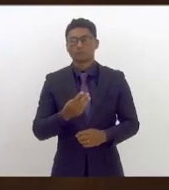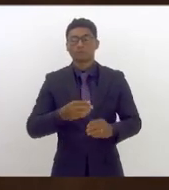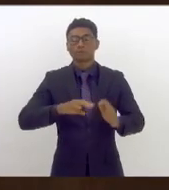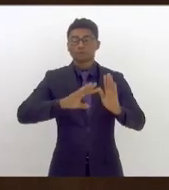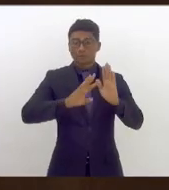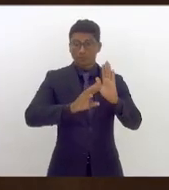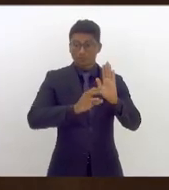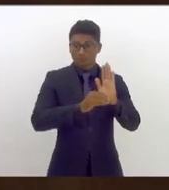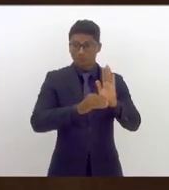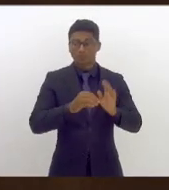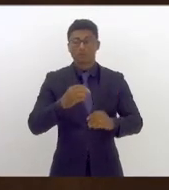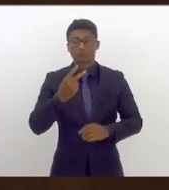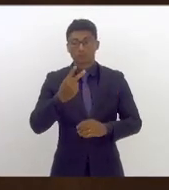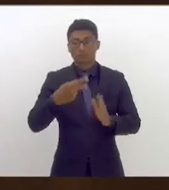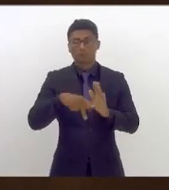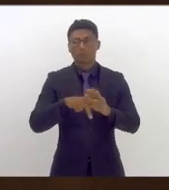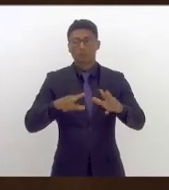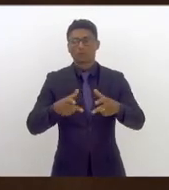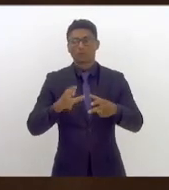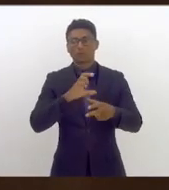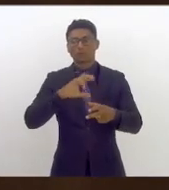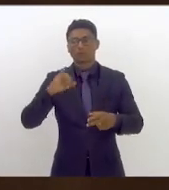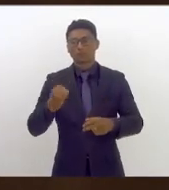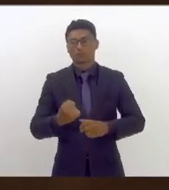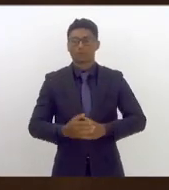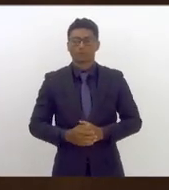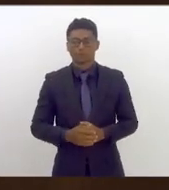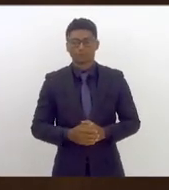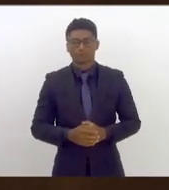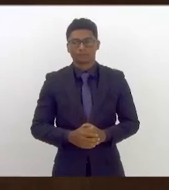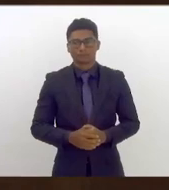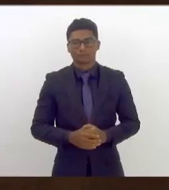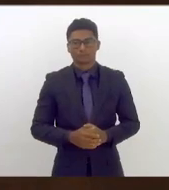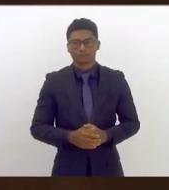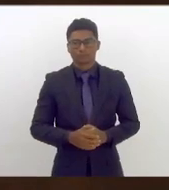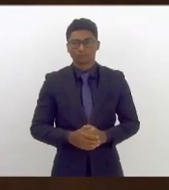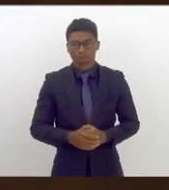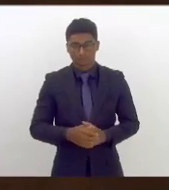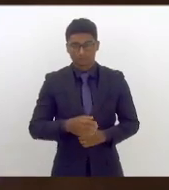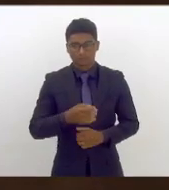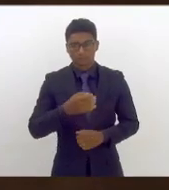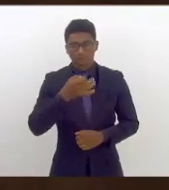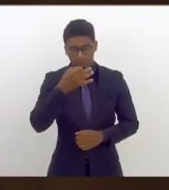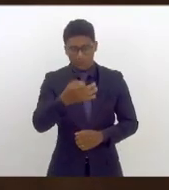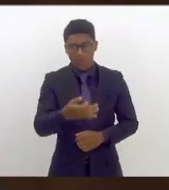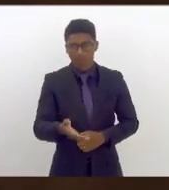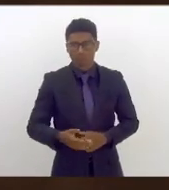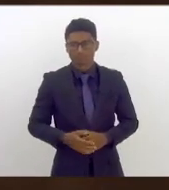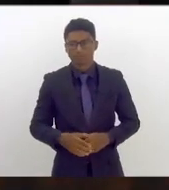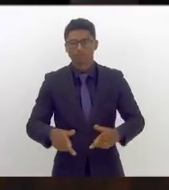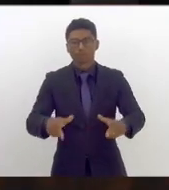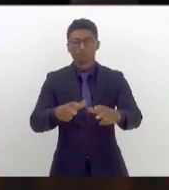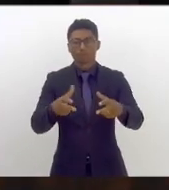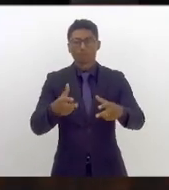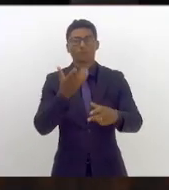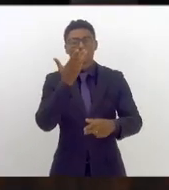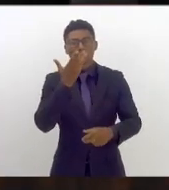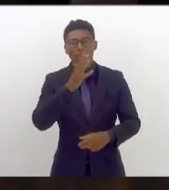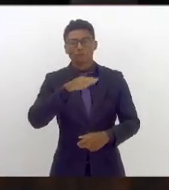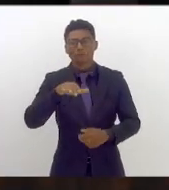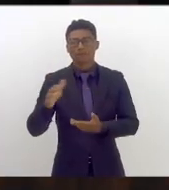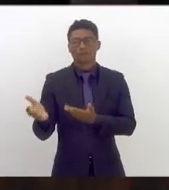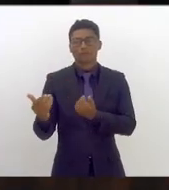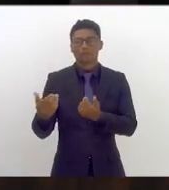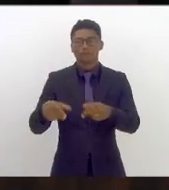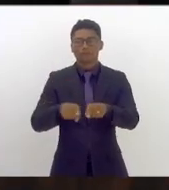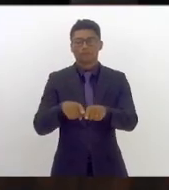da CCJ, senhor presidente. É, o parecer. Pela Comissão de Assuntos da Criança, do Adolescente e do